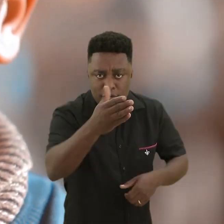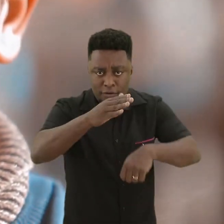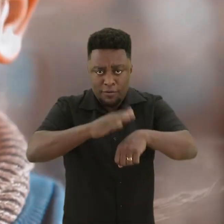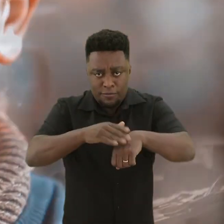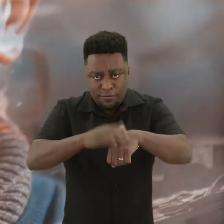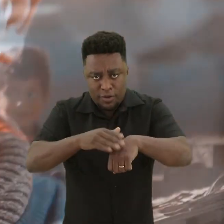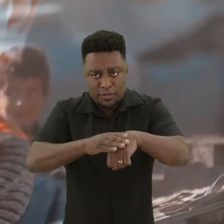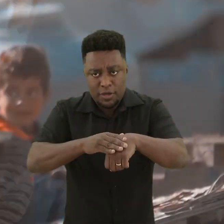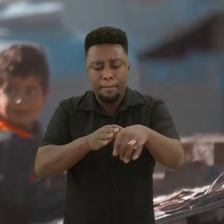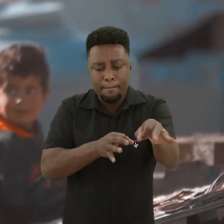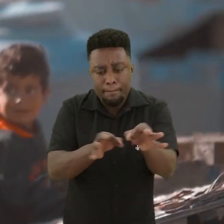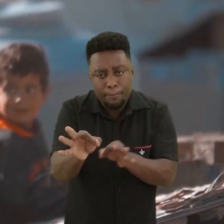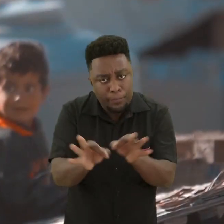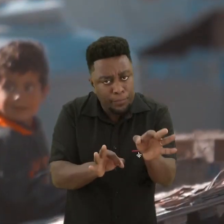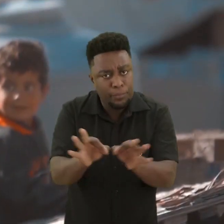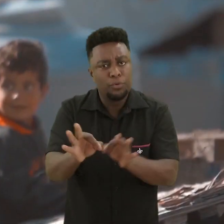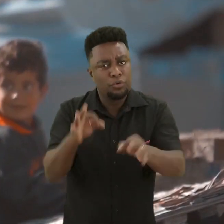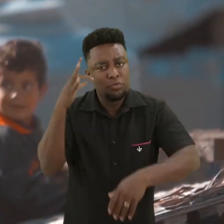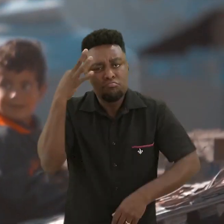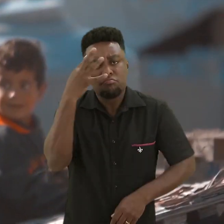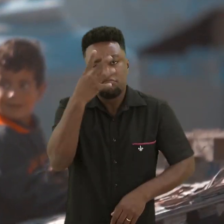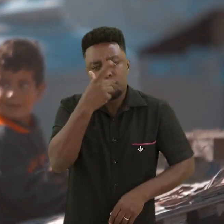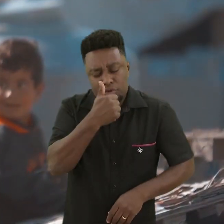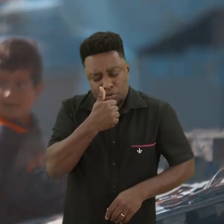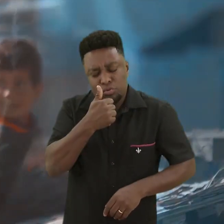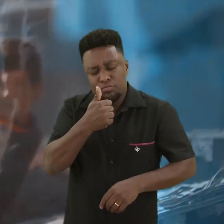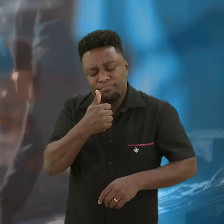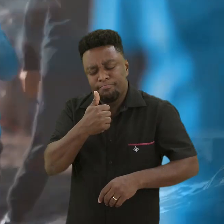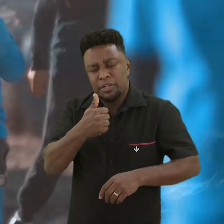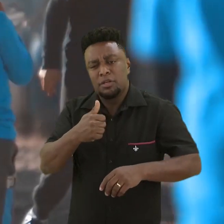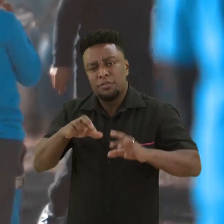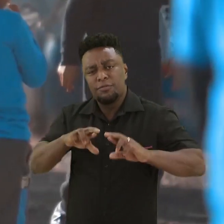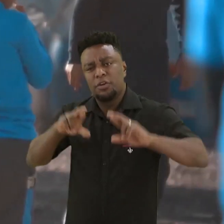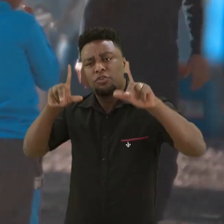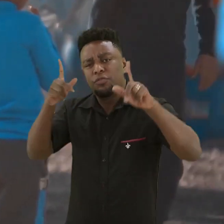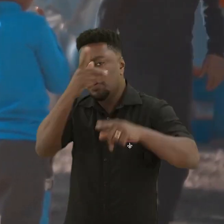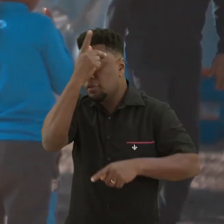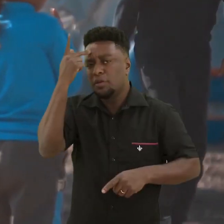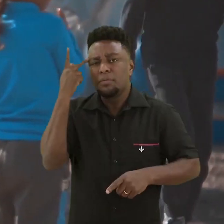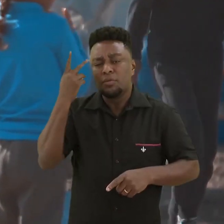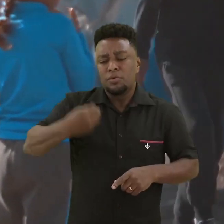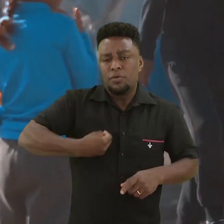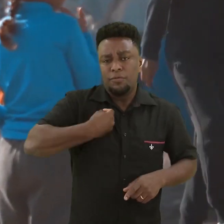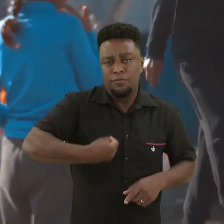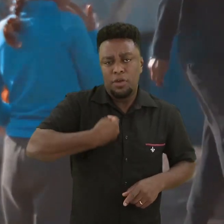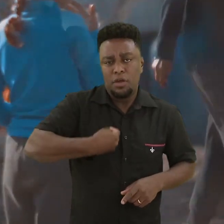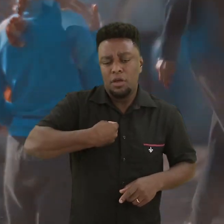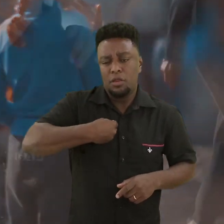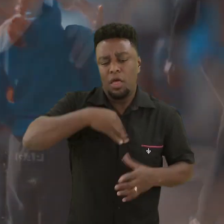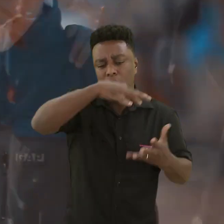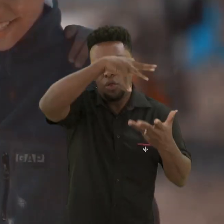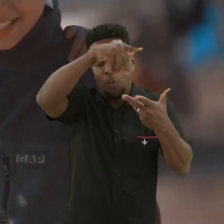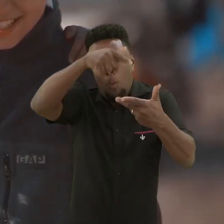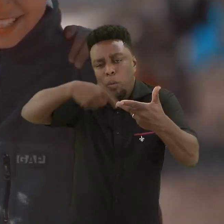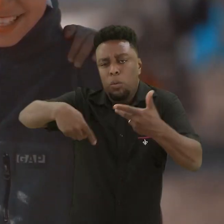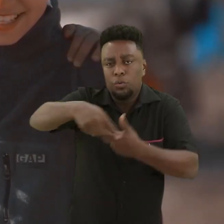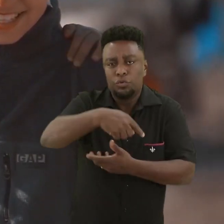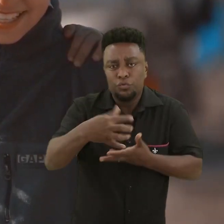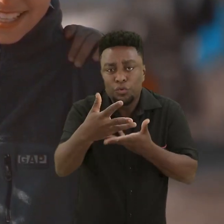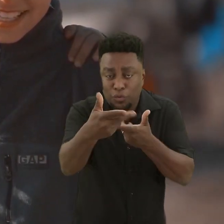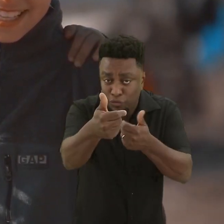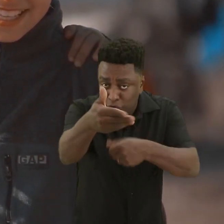fazer parte deste lindo grupo que faz a diferença na vida de muitas pessoas ao redor do mundo, fica